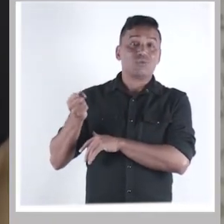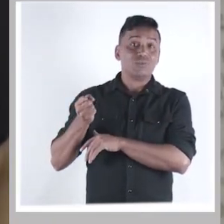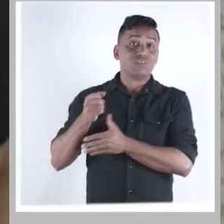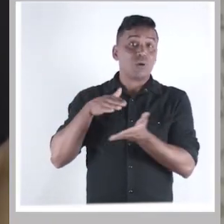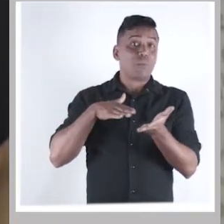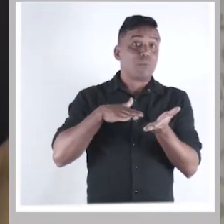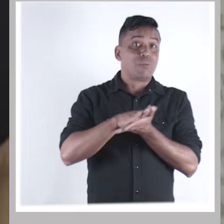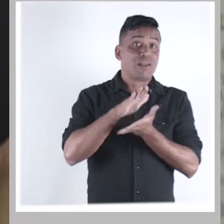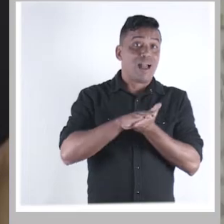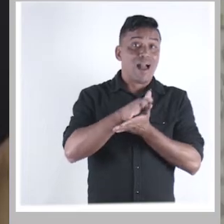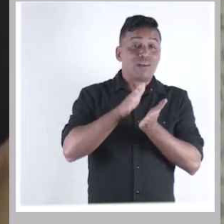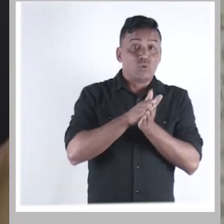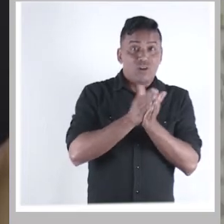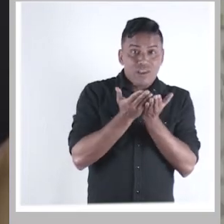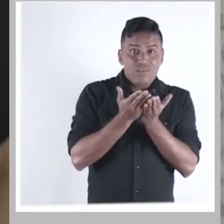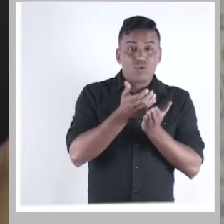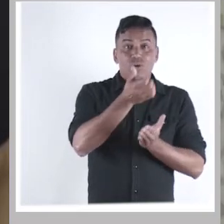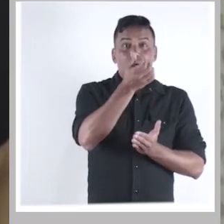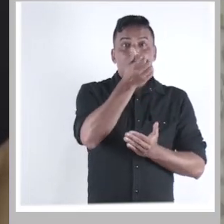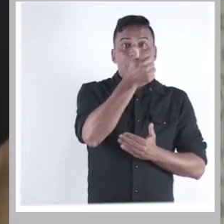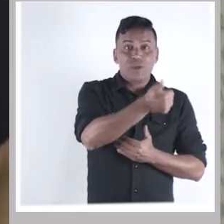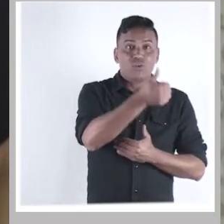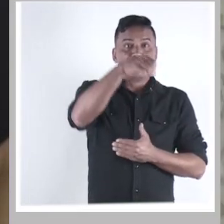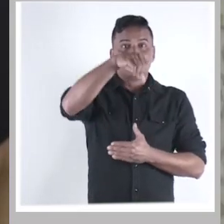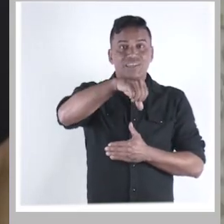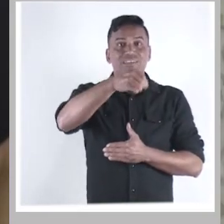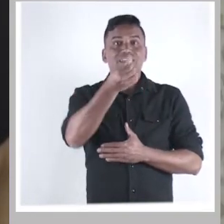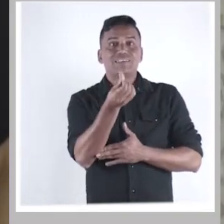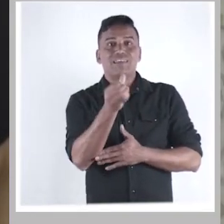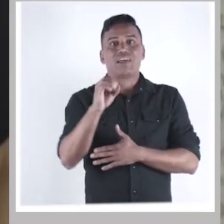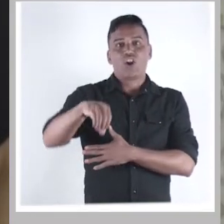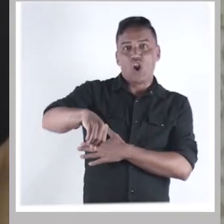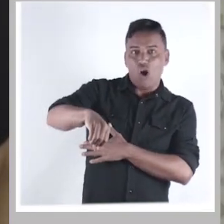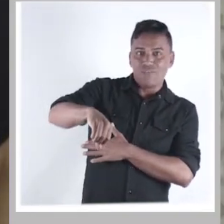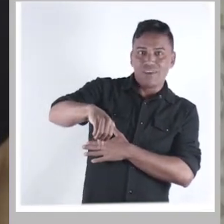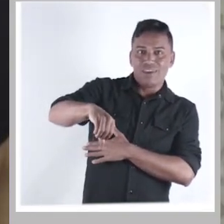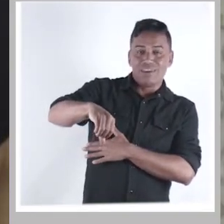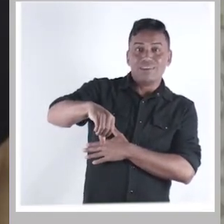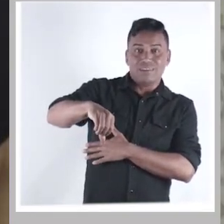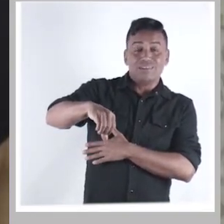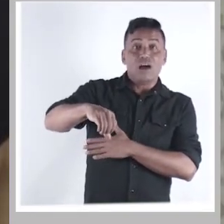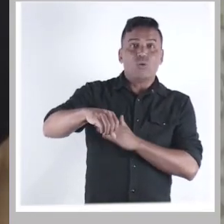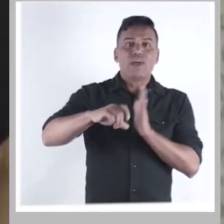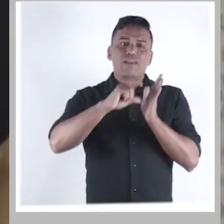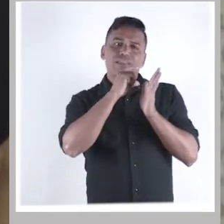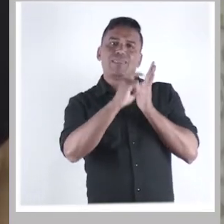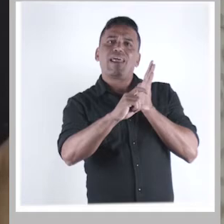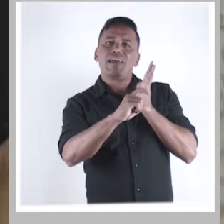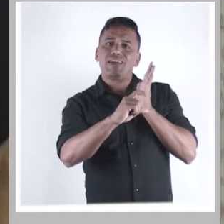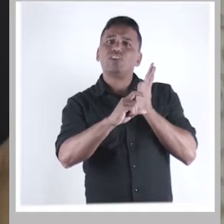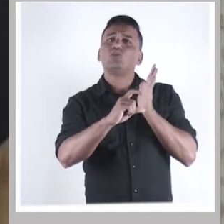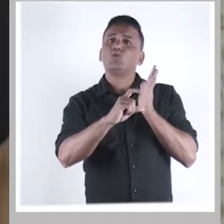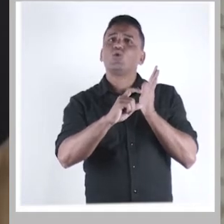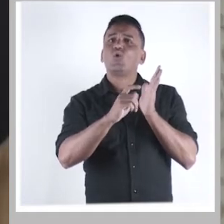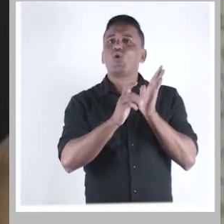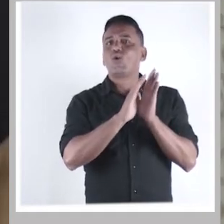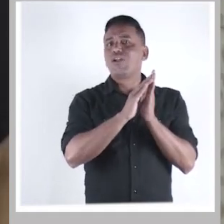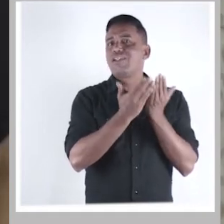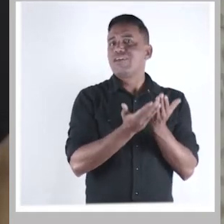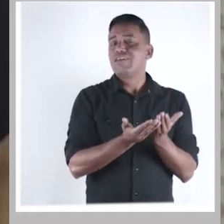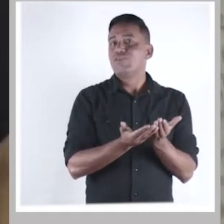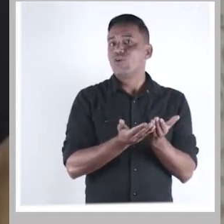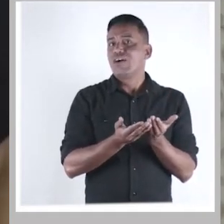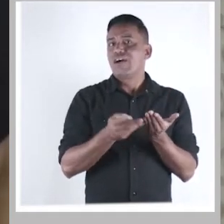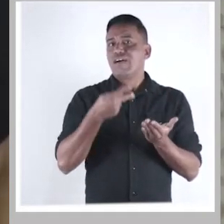publicado em 1969, né? E eu nesse trecho tem um trecho